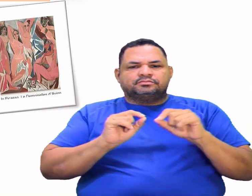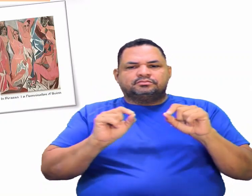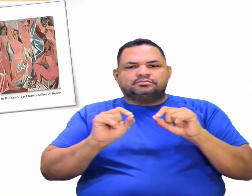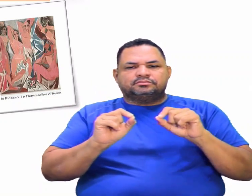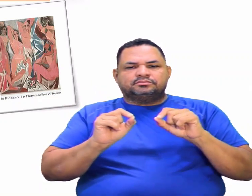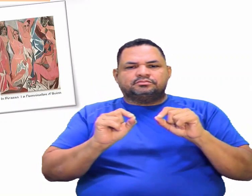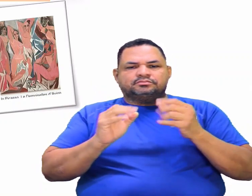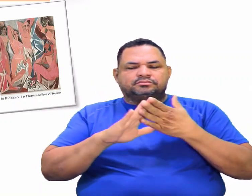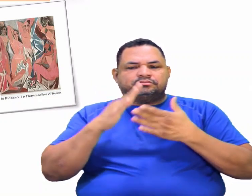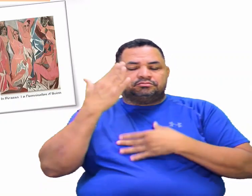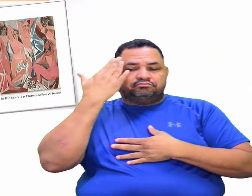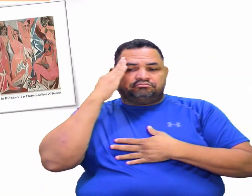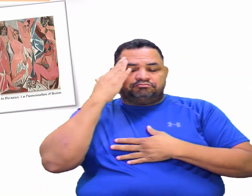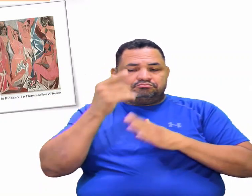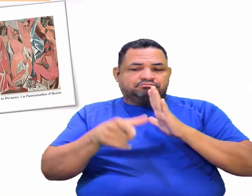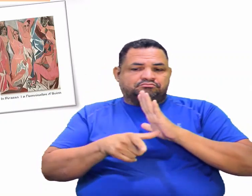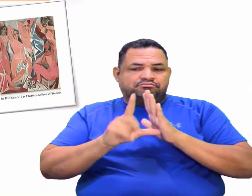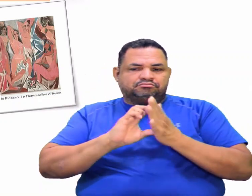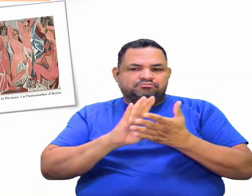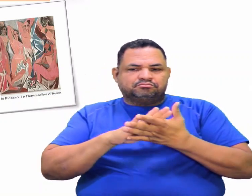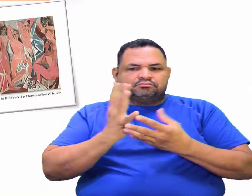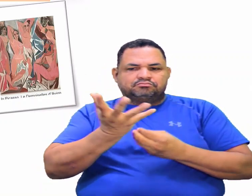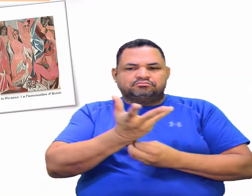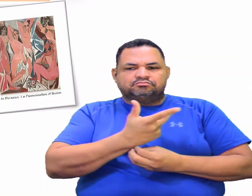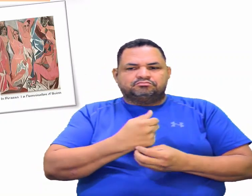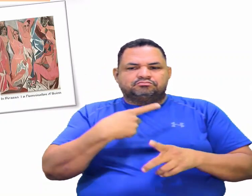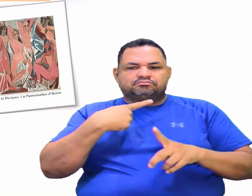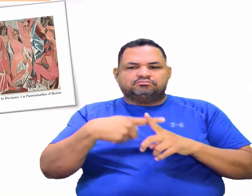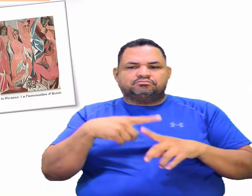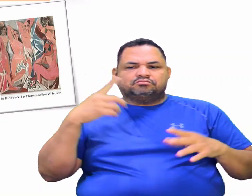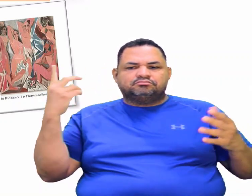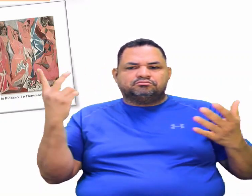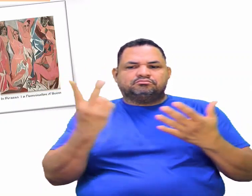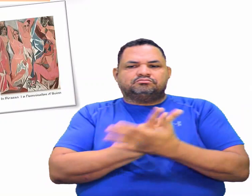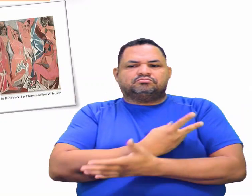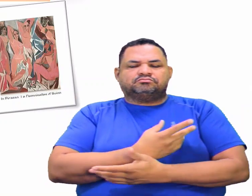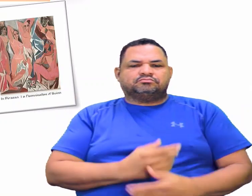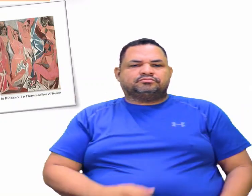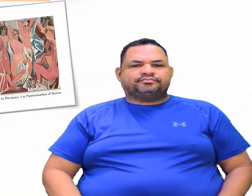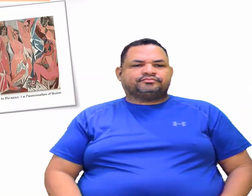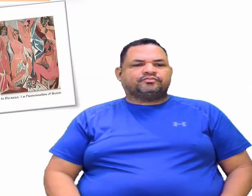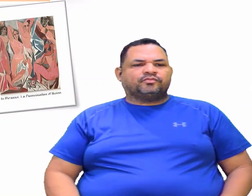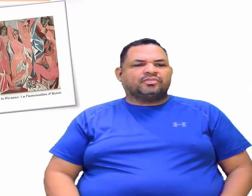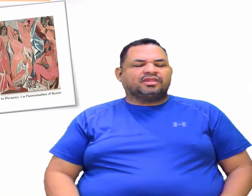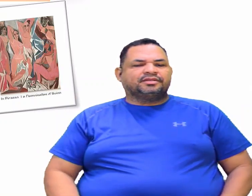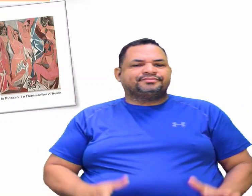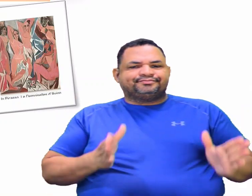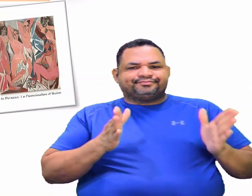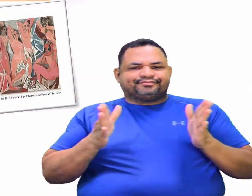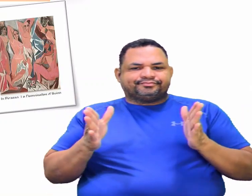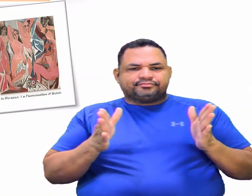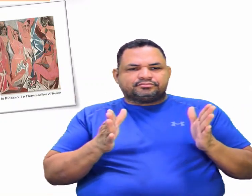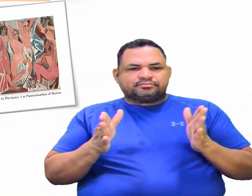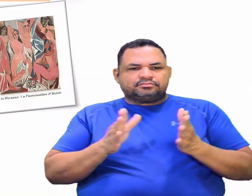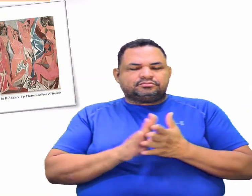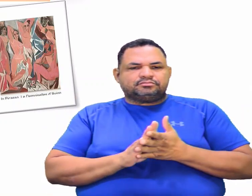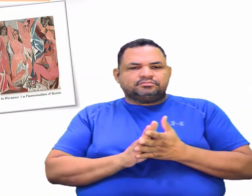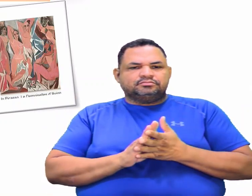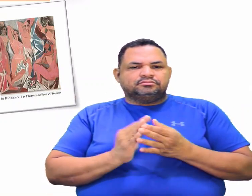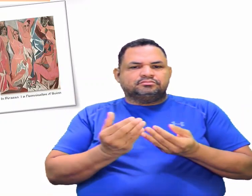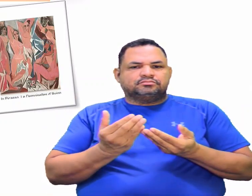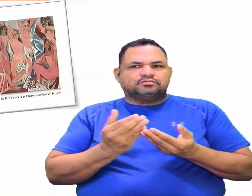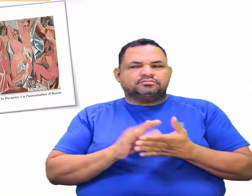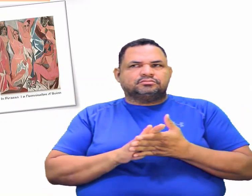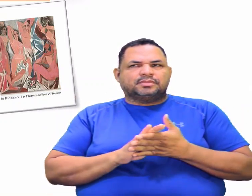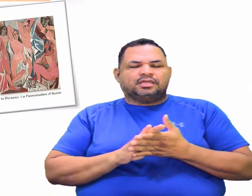até então se entendia como arte por que isso o que que aconteceu é que nesse período aí o mundo estava um pouco